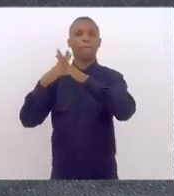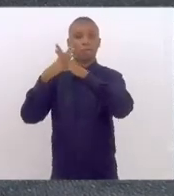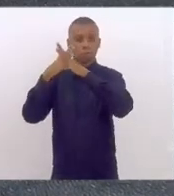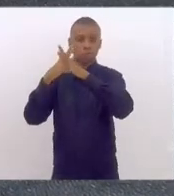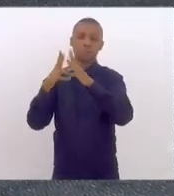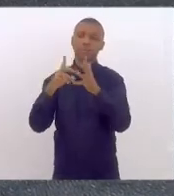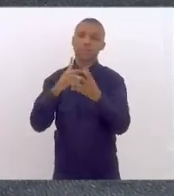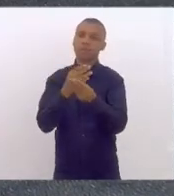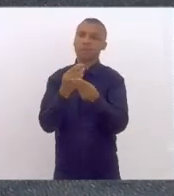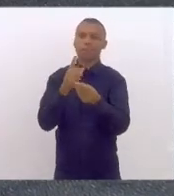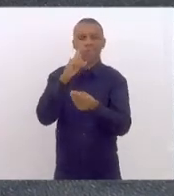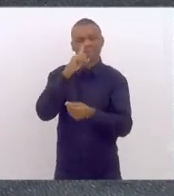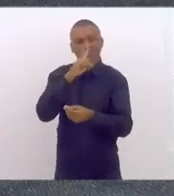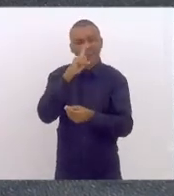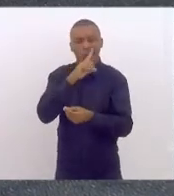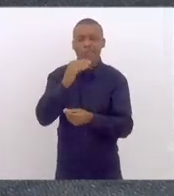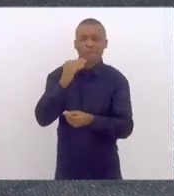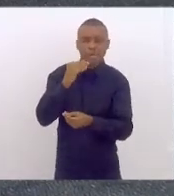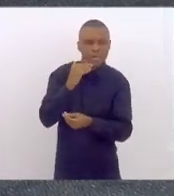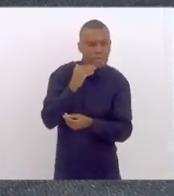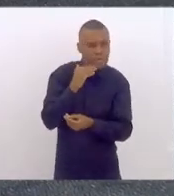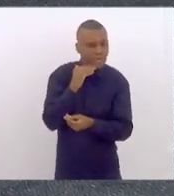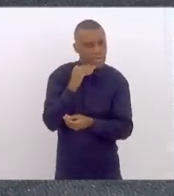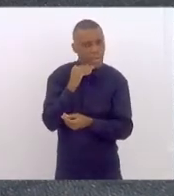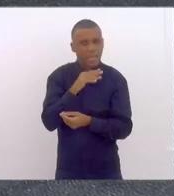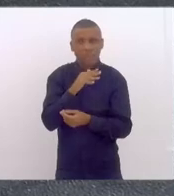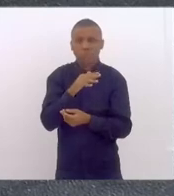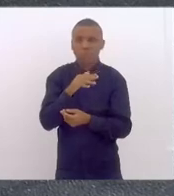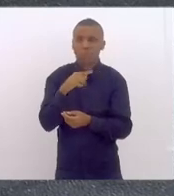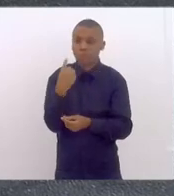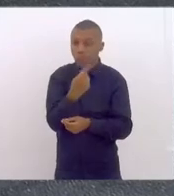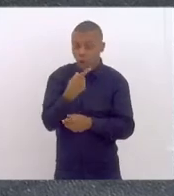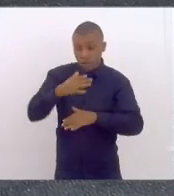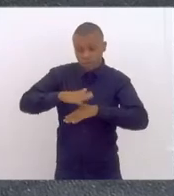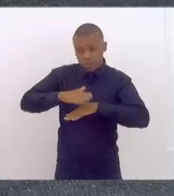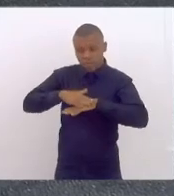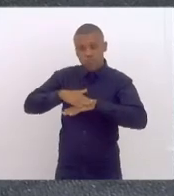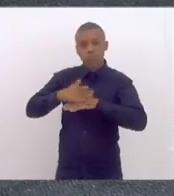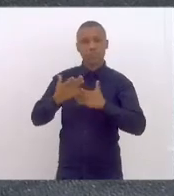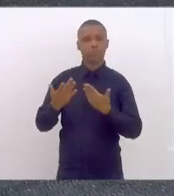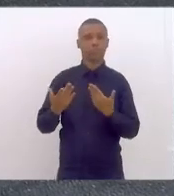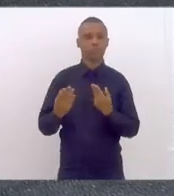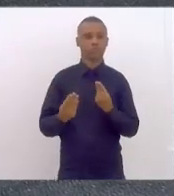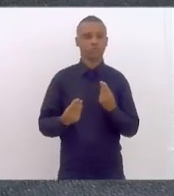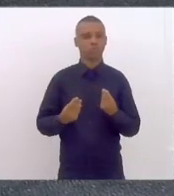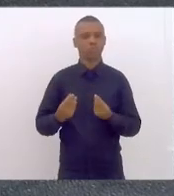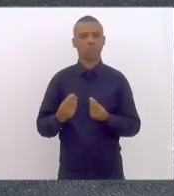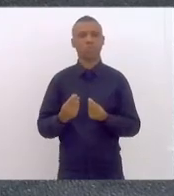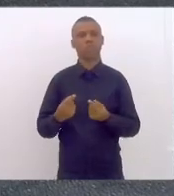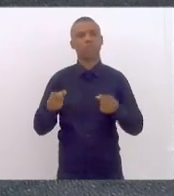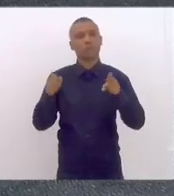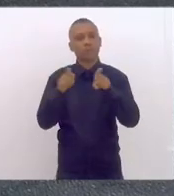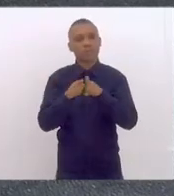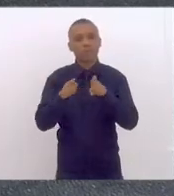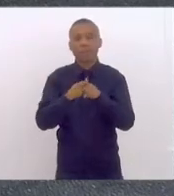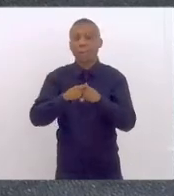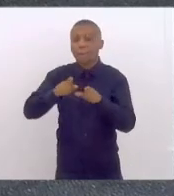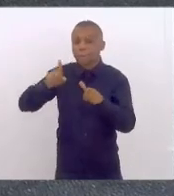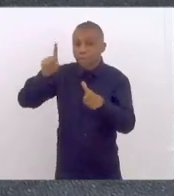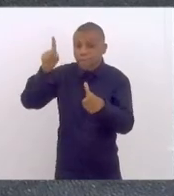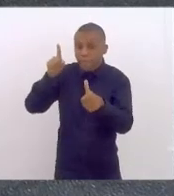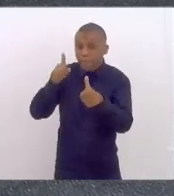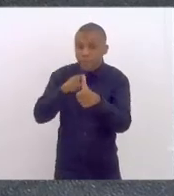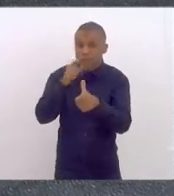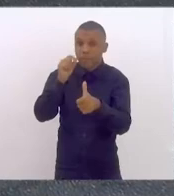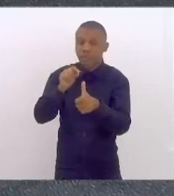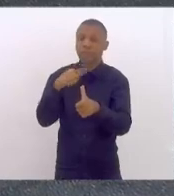de erro aí que eu inclusive erros nossos não é inclusive o primeiro deles que a gente